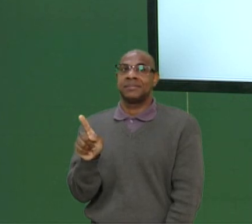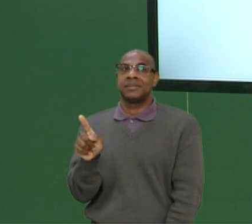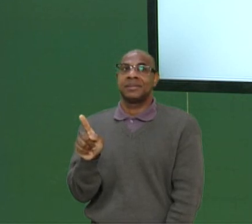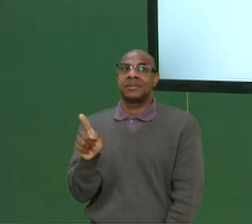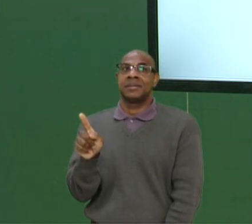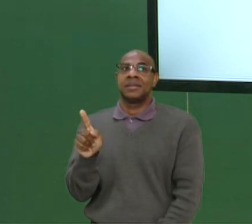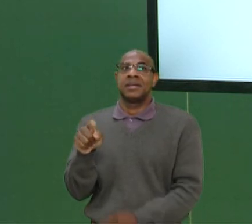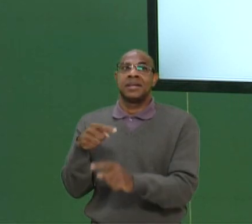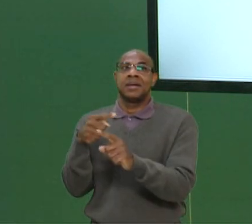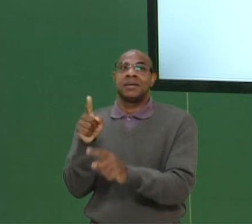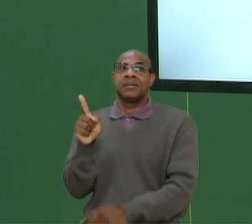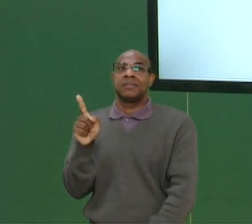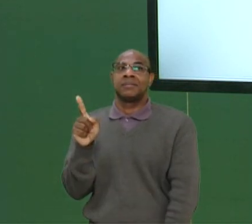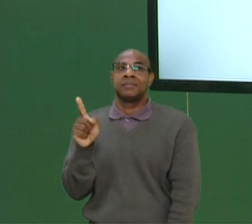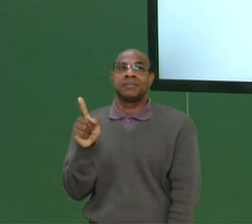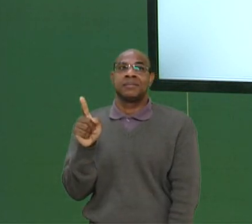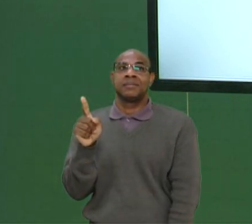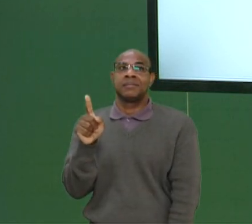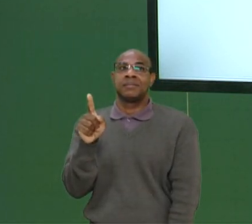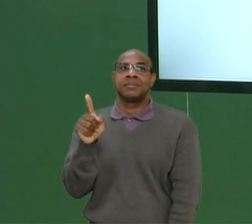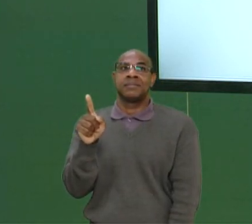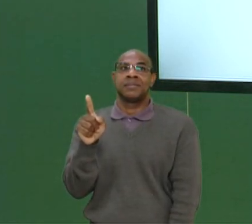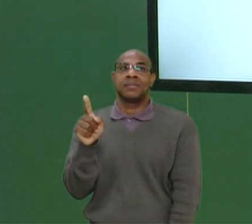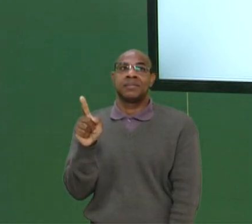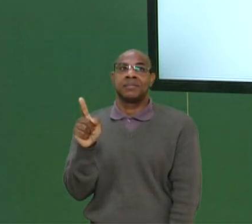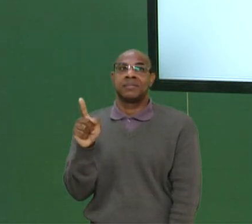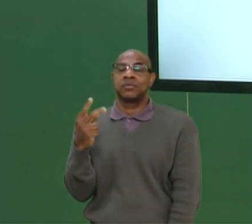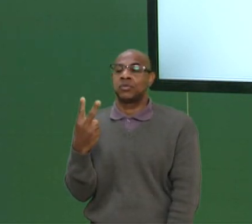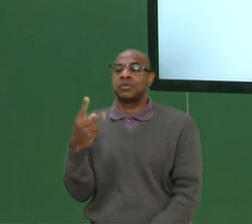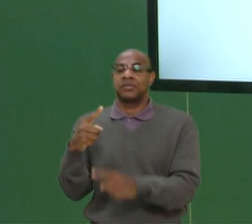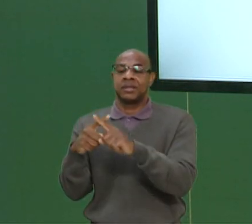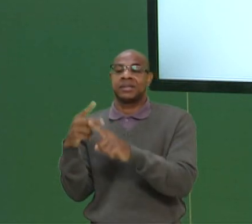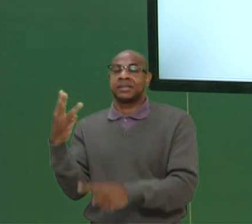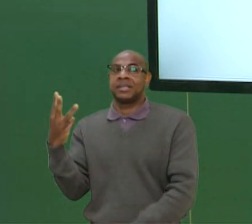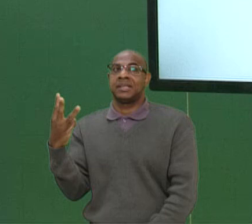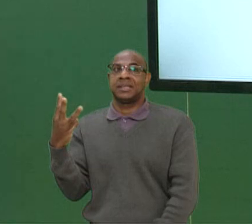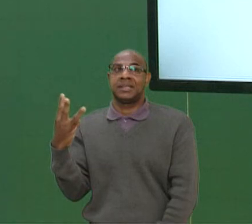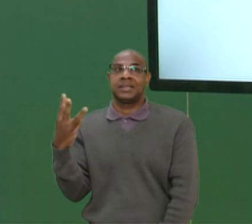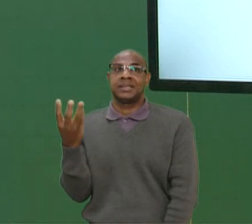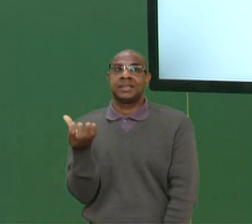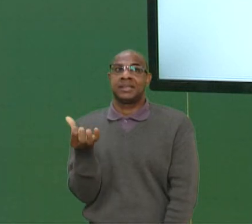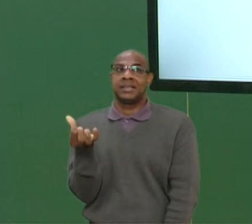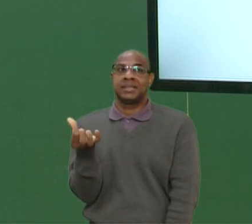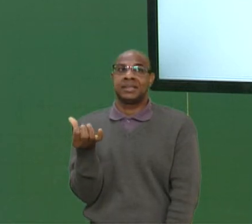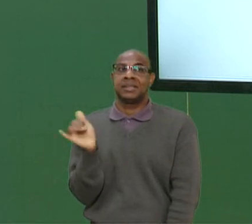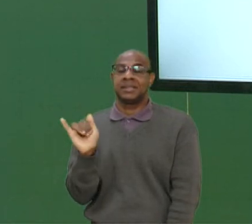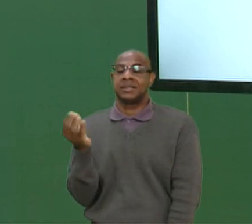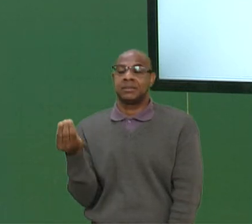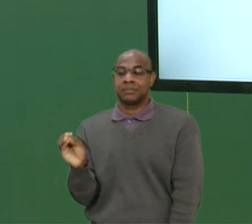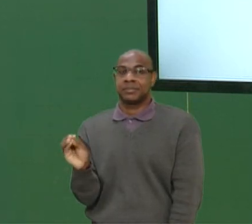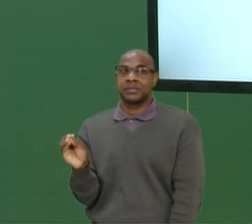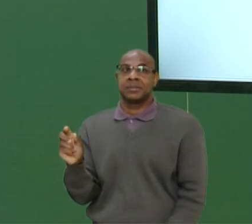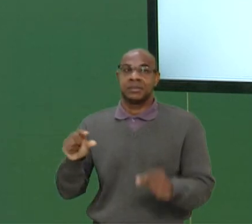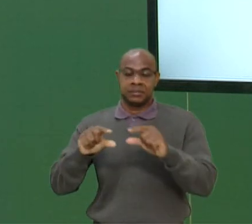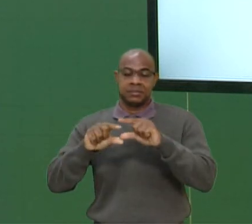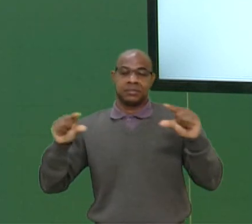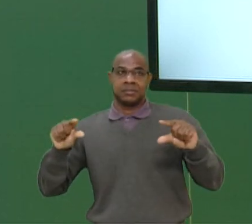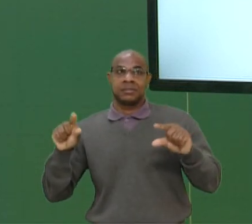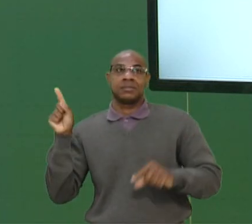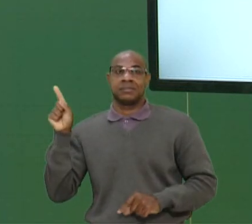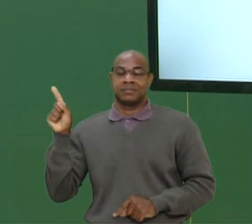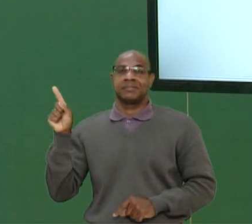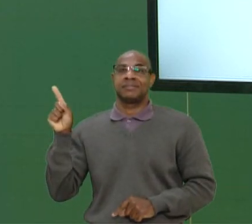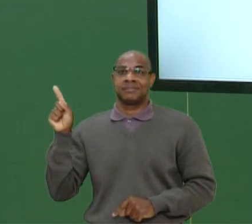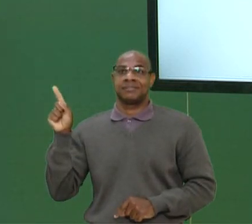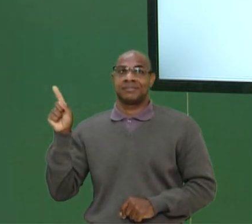Mais vezes menos, menos. 2 vezes 3, 6i. Agora vamos somar parte real